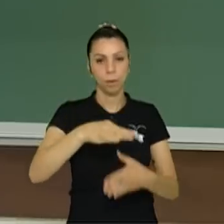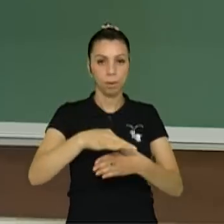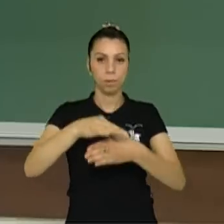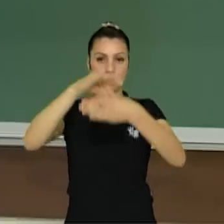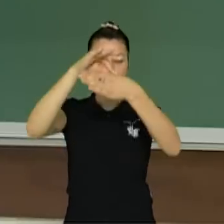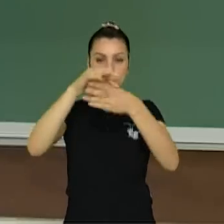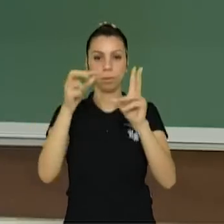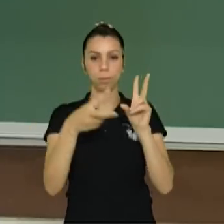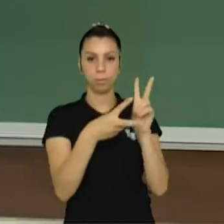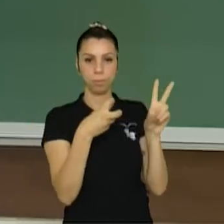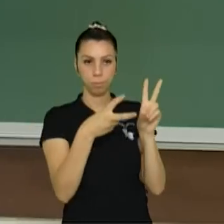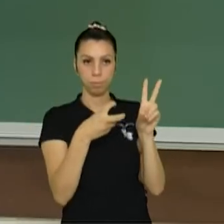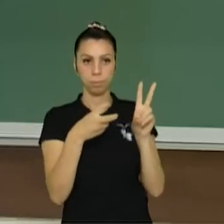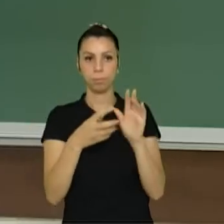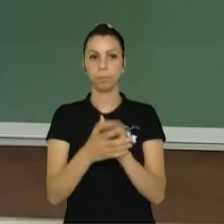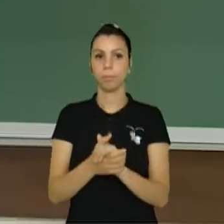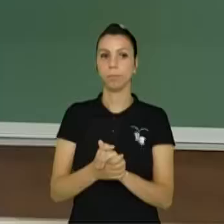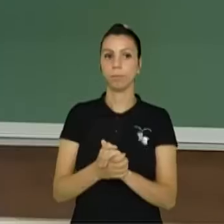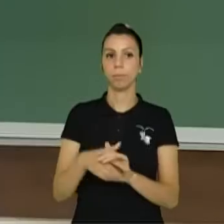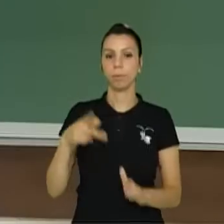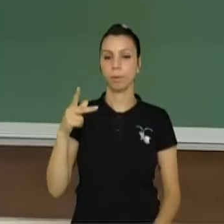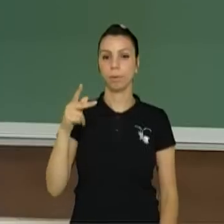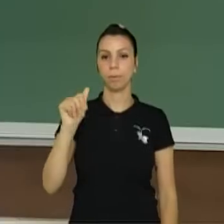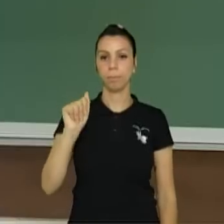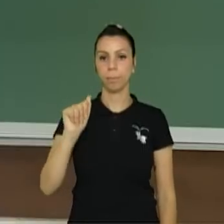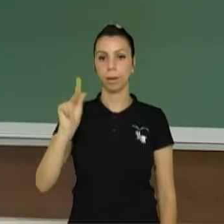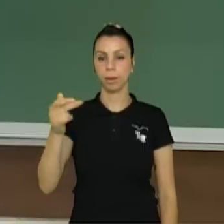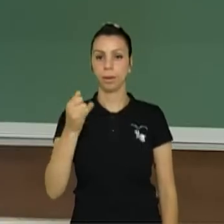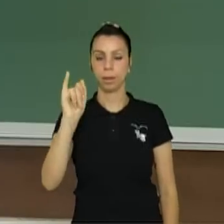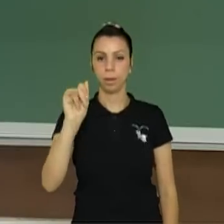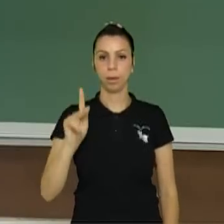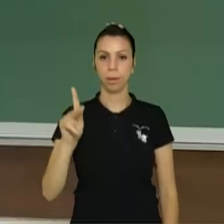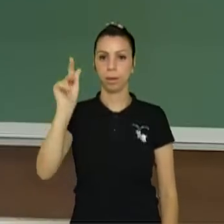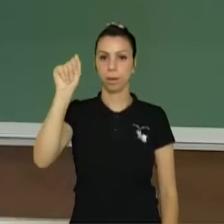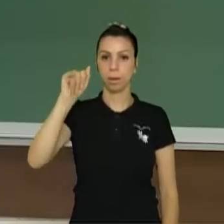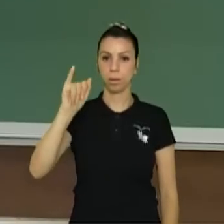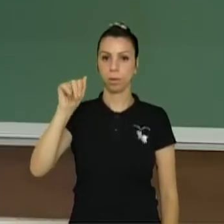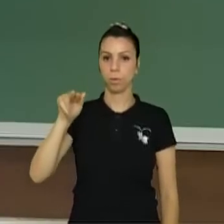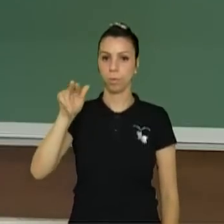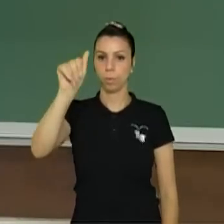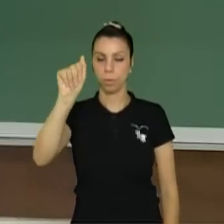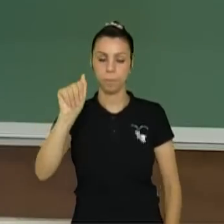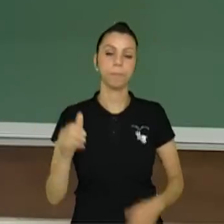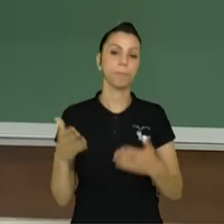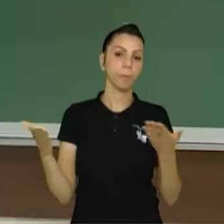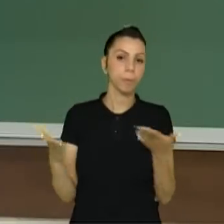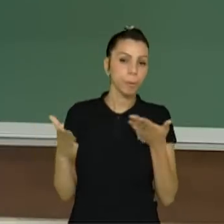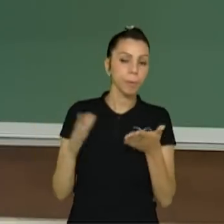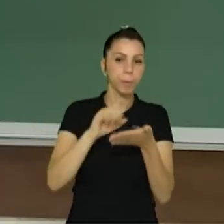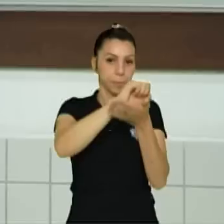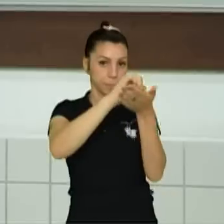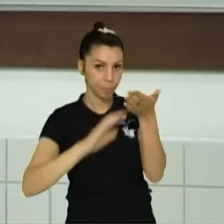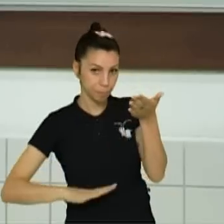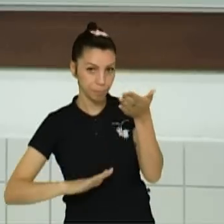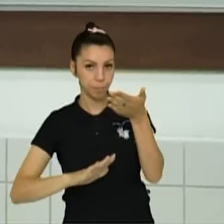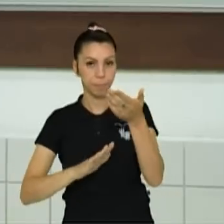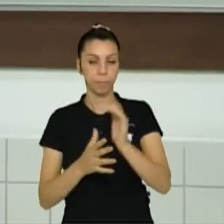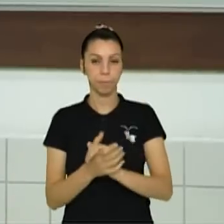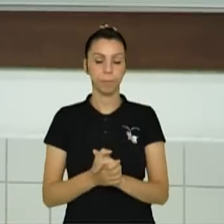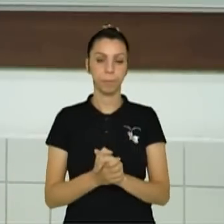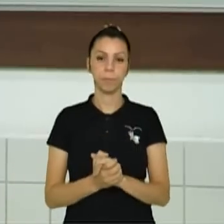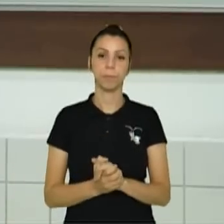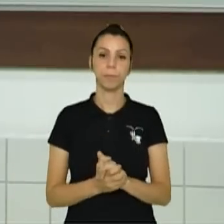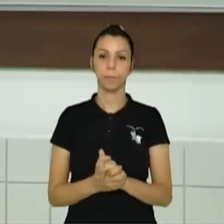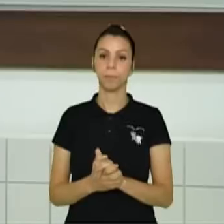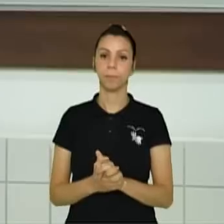Pai Kaiowá. Muito bem, vamos agora para a atividade, certo? Vamos lá? Então